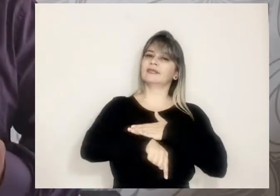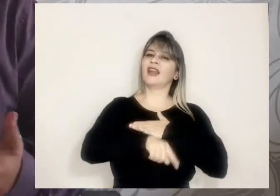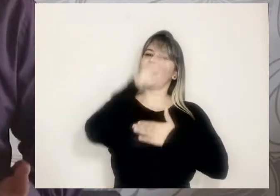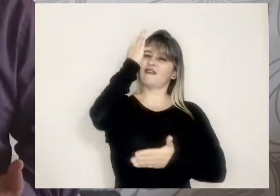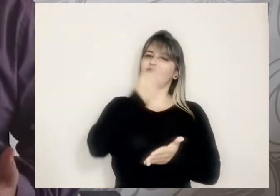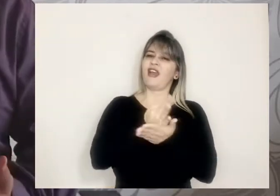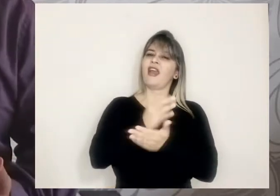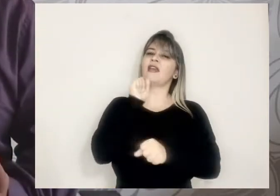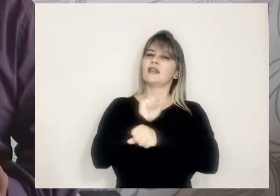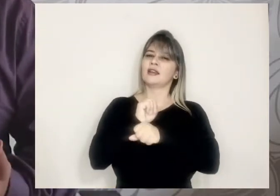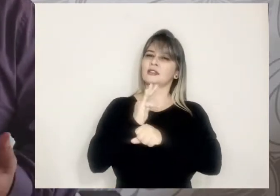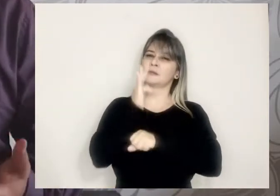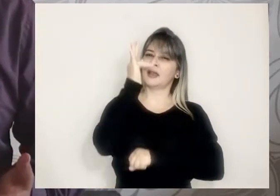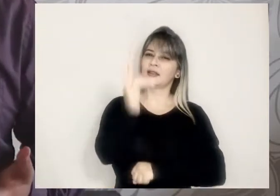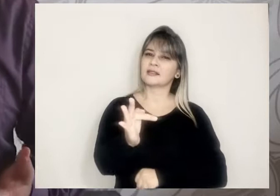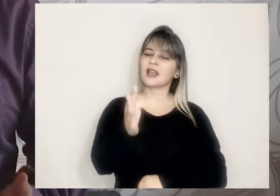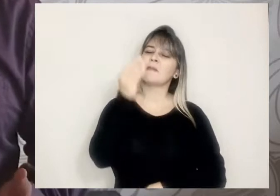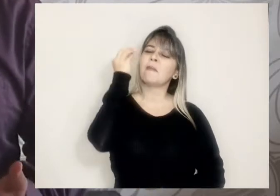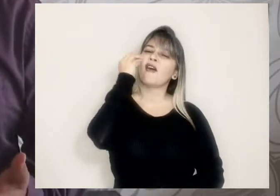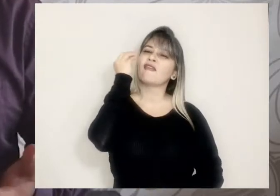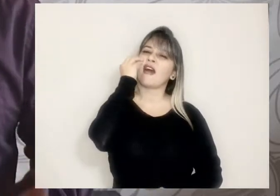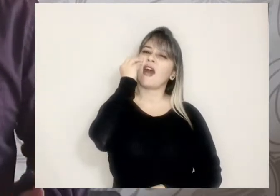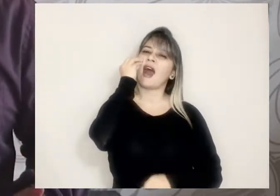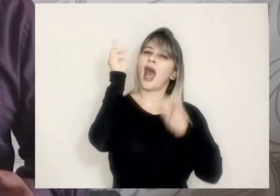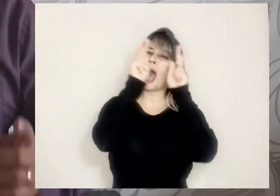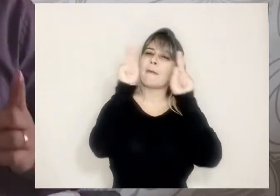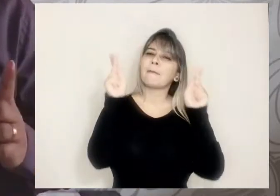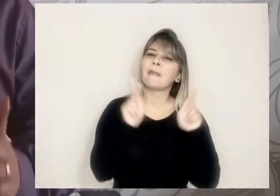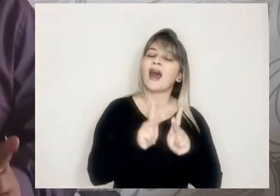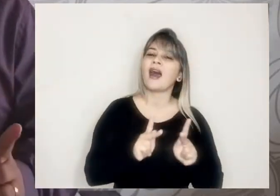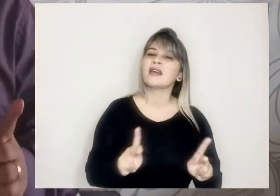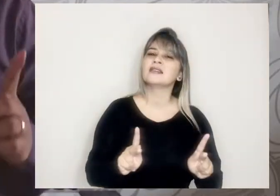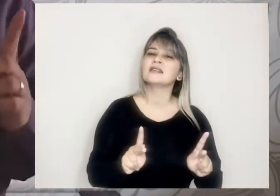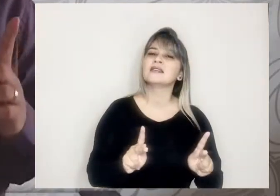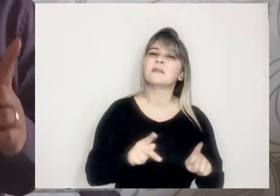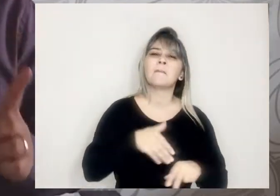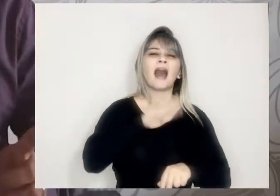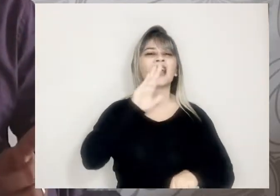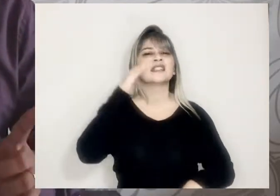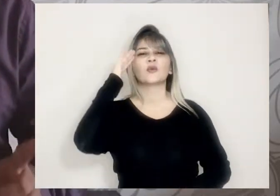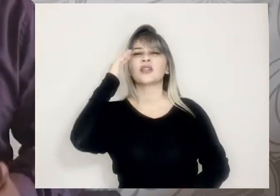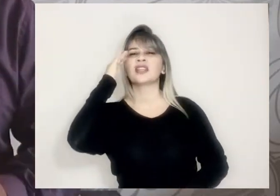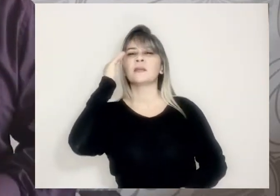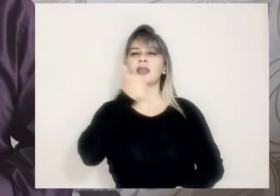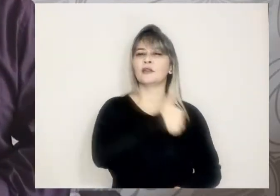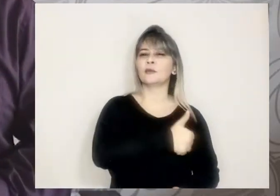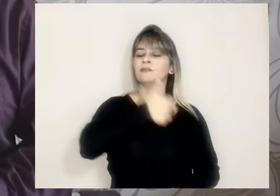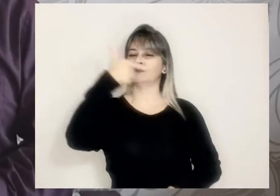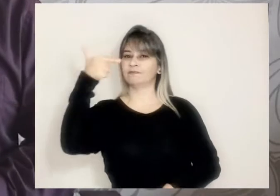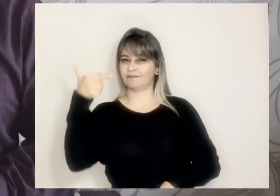a verdade que liberta e experimentar a paz que excede todo